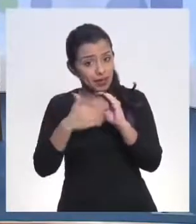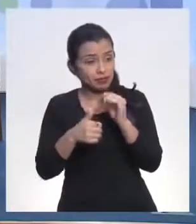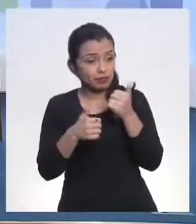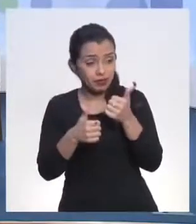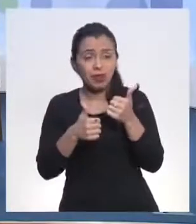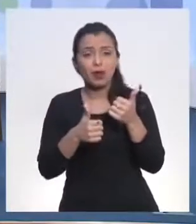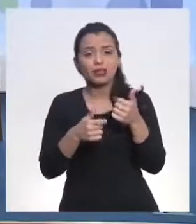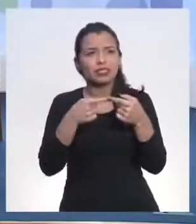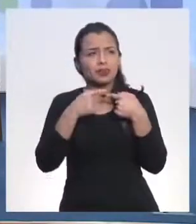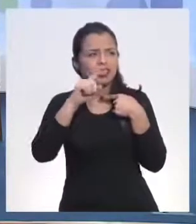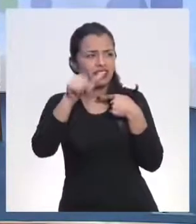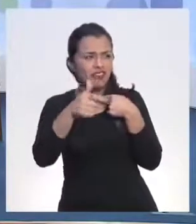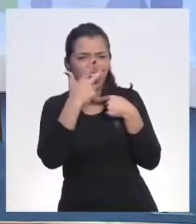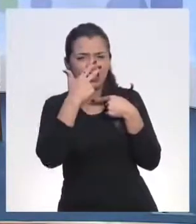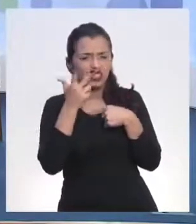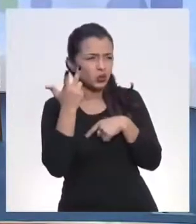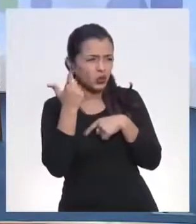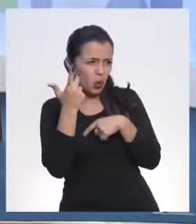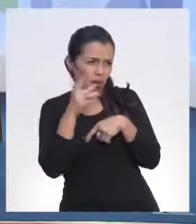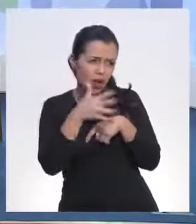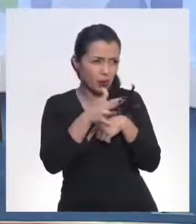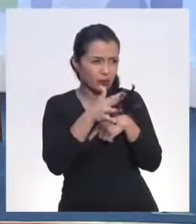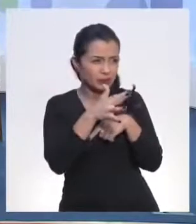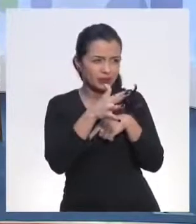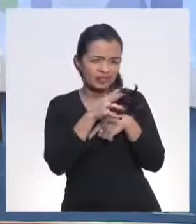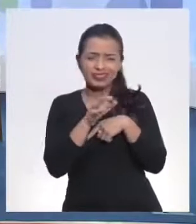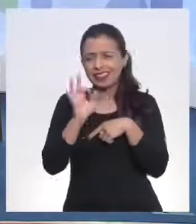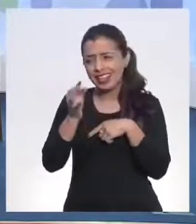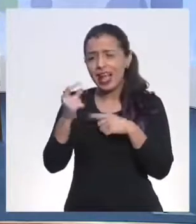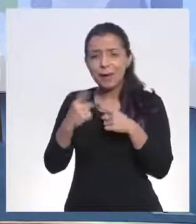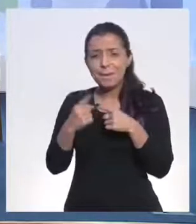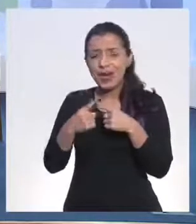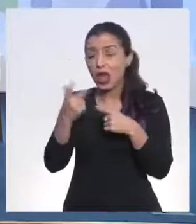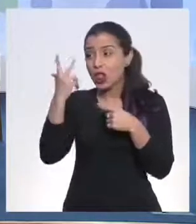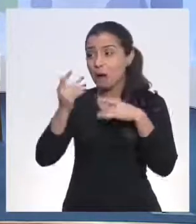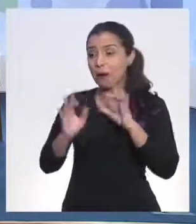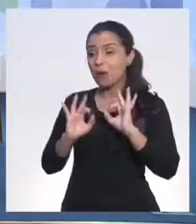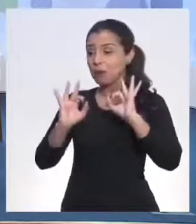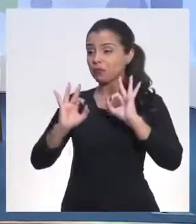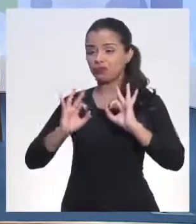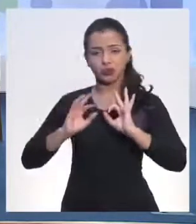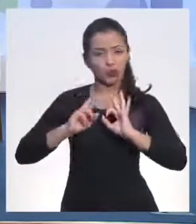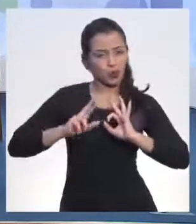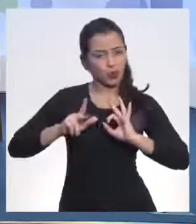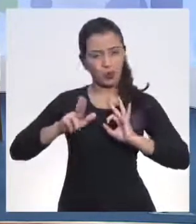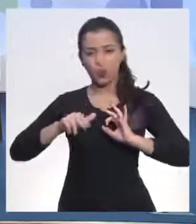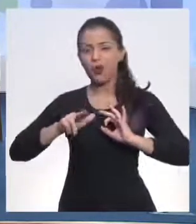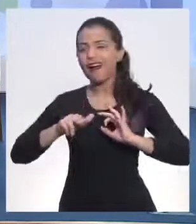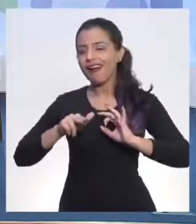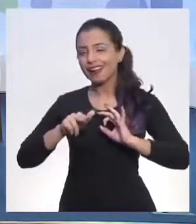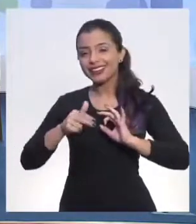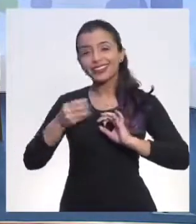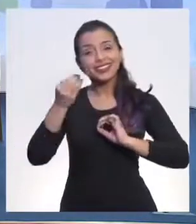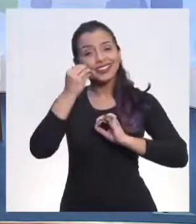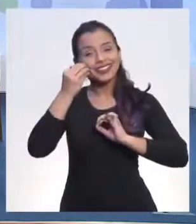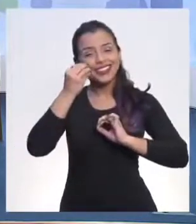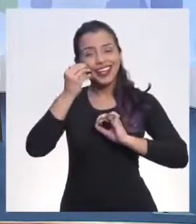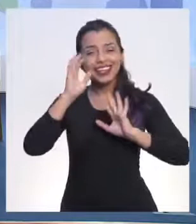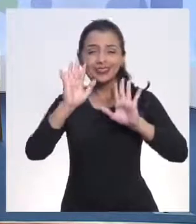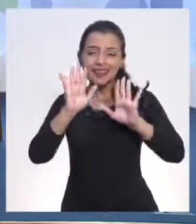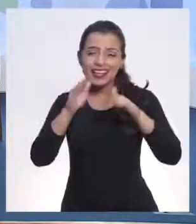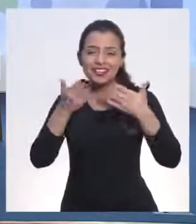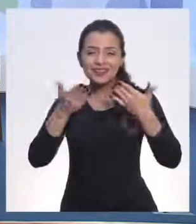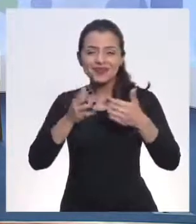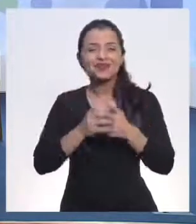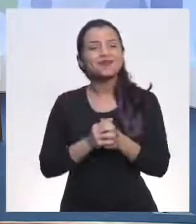aula semi-normal? Porque a aula com a gente nunca é tão normal assim. A gente tenta, mas não rola. Beleza, então,